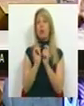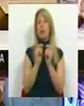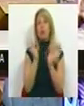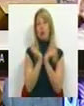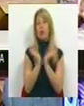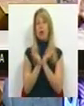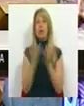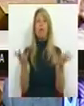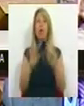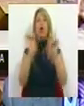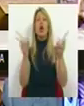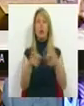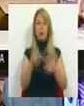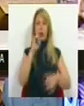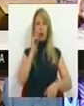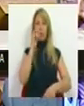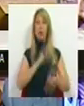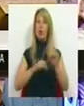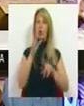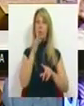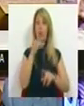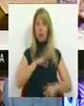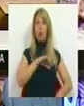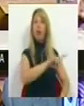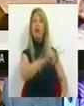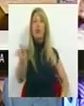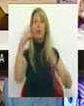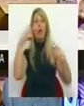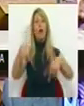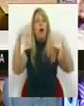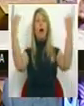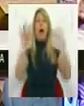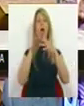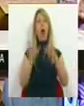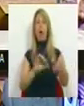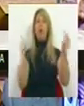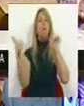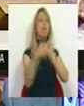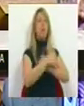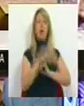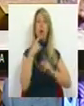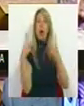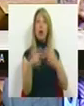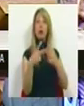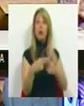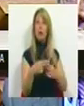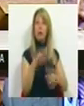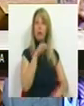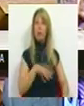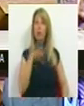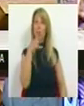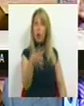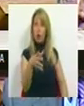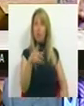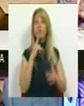senhores deputados, para os senhores que anunciaram o virar da página da austeridade, deixe-me dizer-lhes que a página